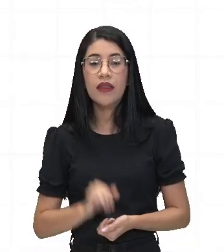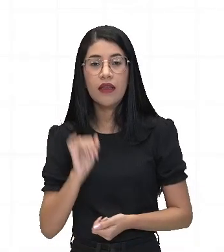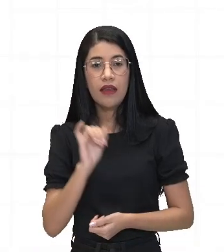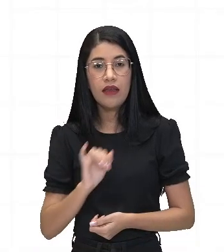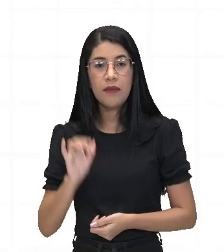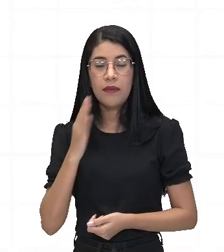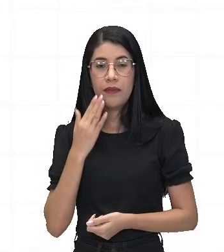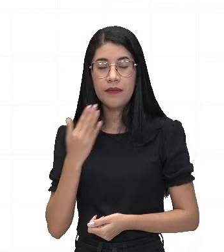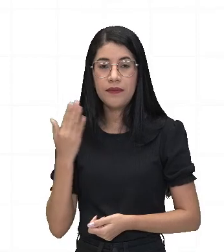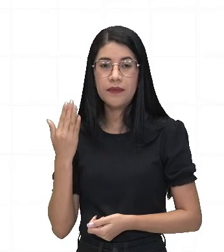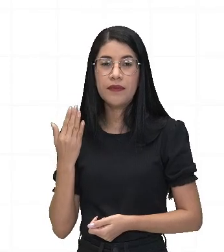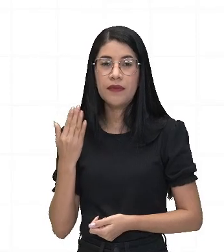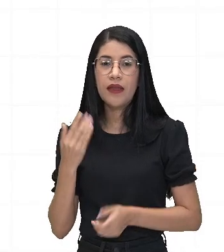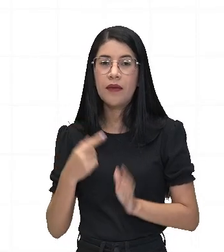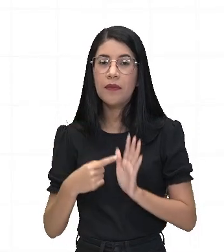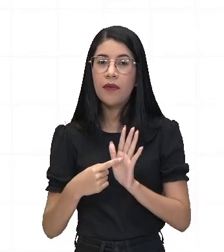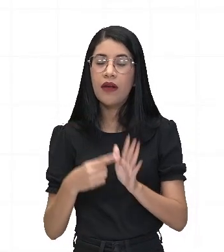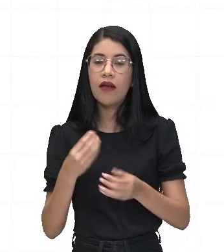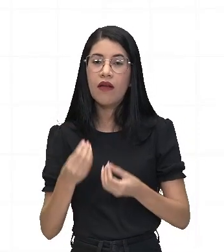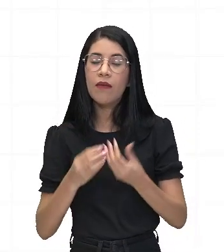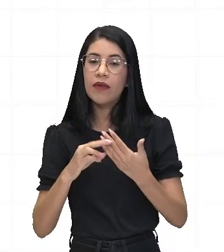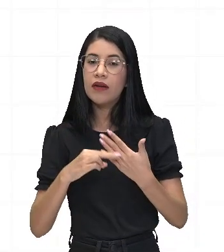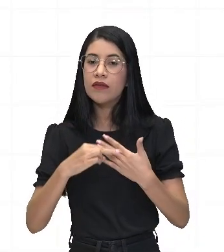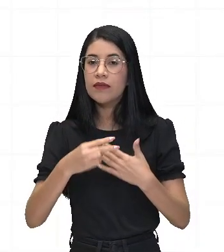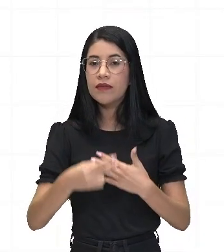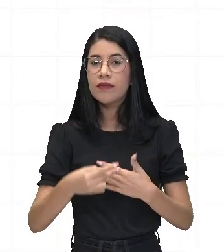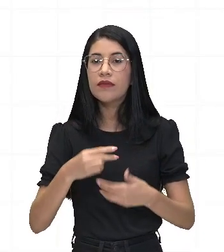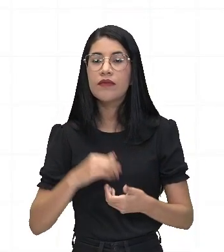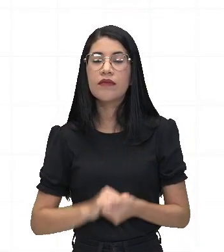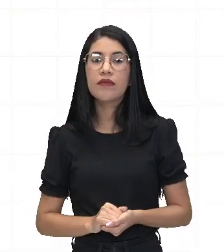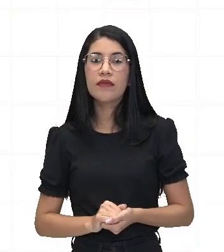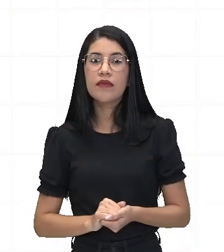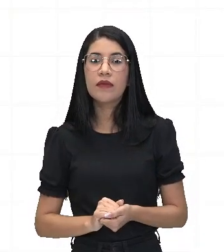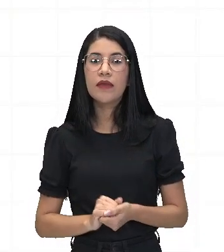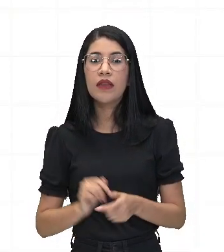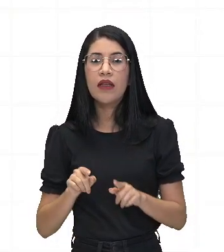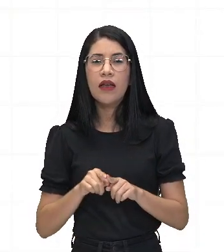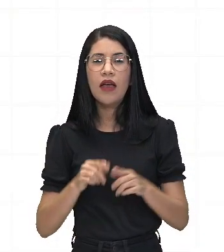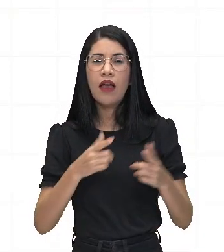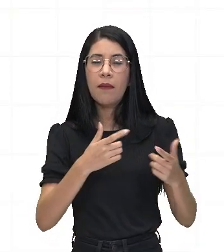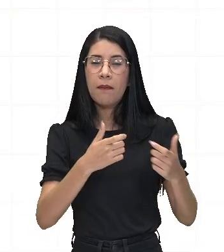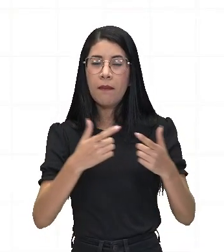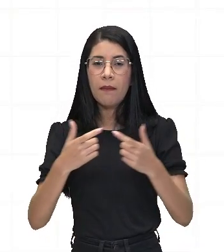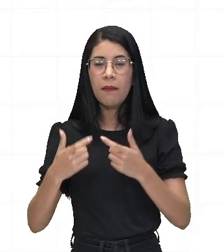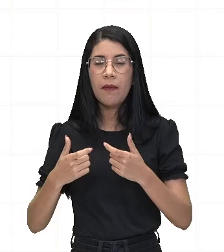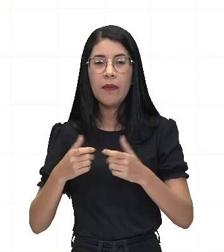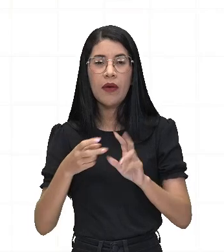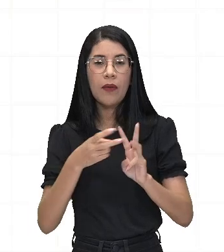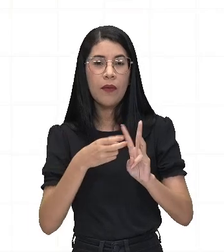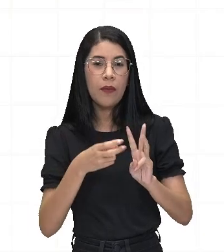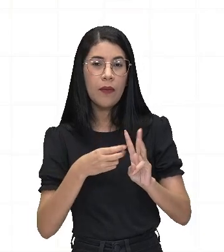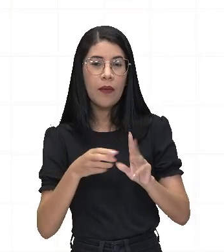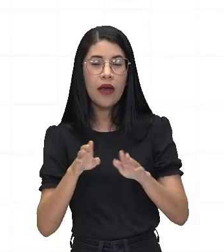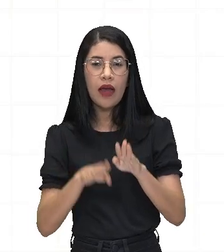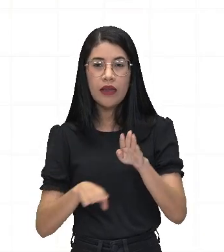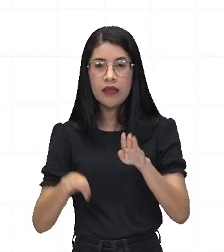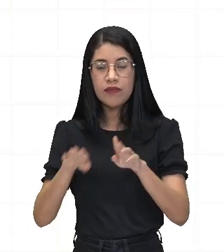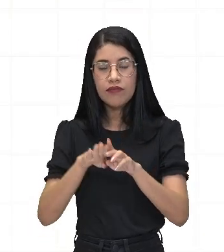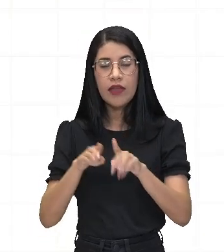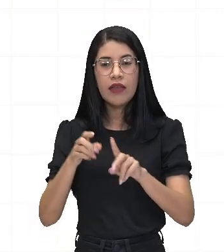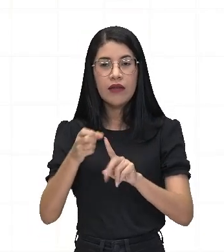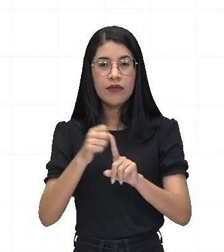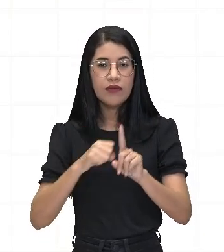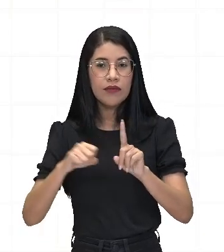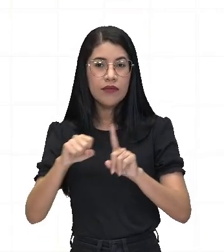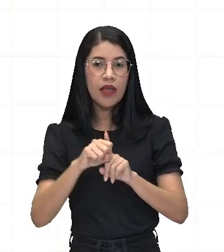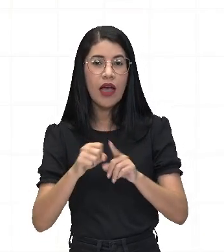gente retratar algumas dessas consequências. Aí nós temos os conflitos com indígenas, as desigualdades sociais no Brasil, né, que a gente